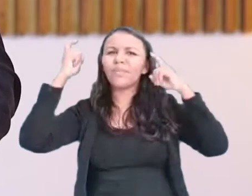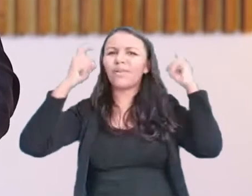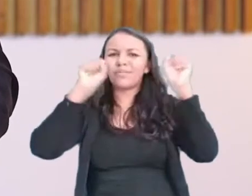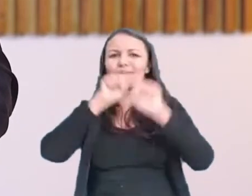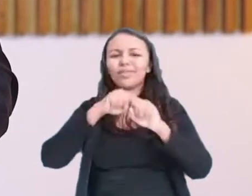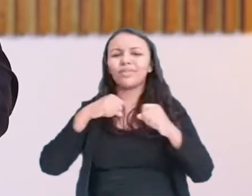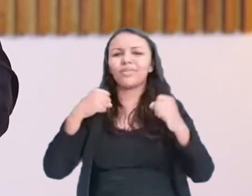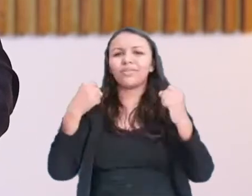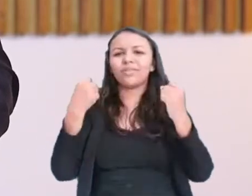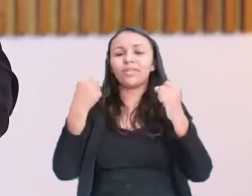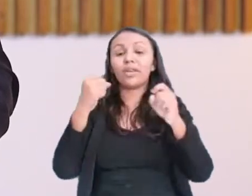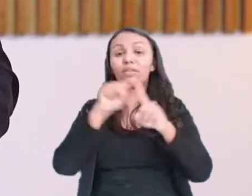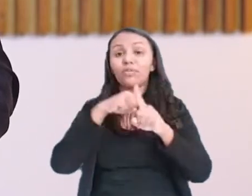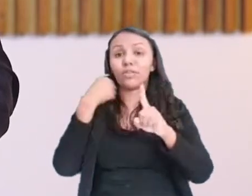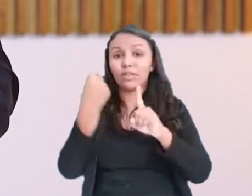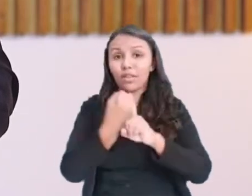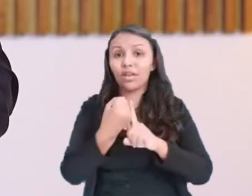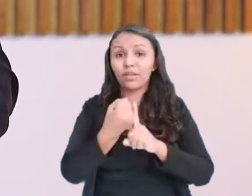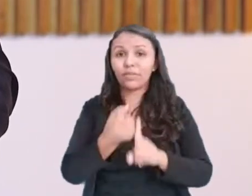santo trono,